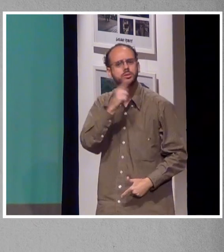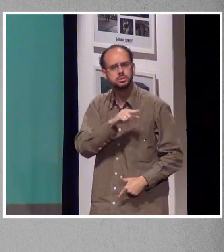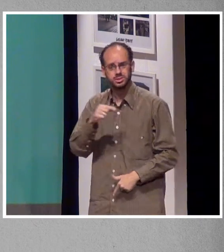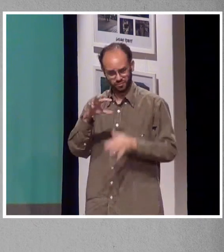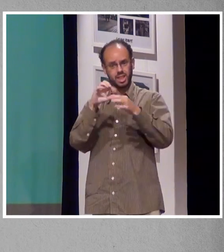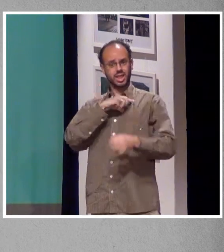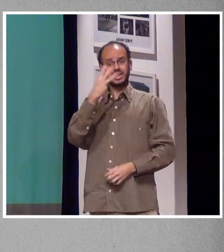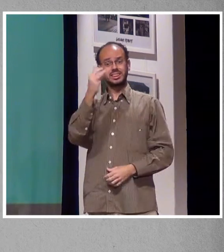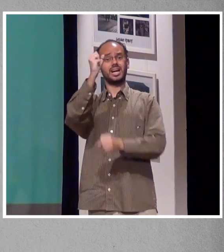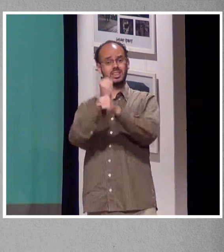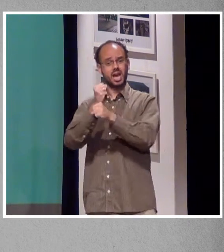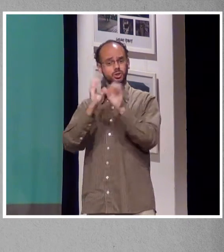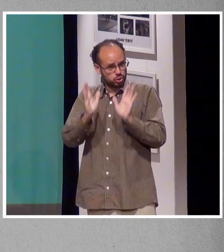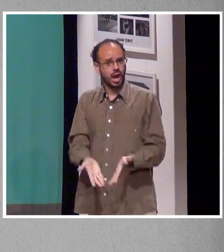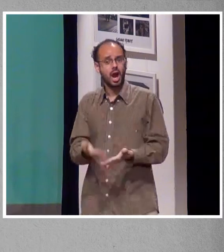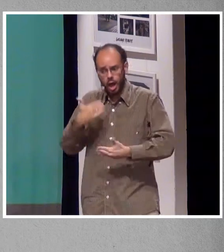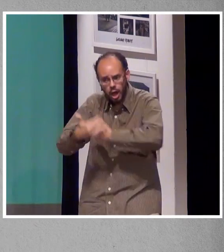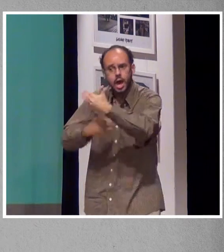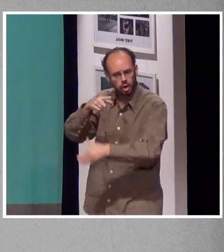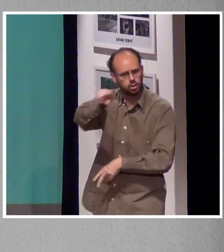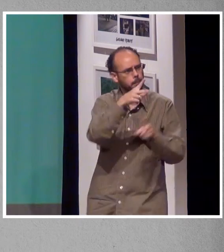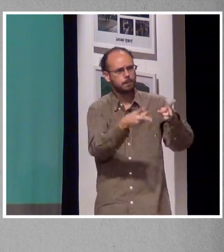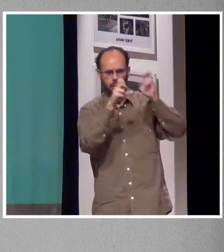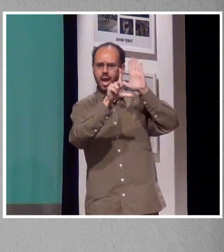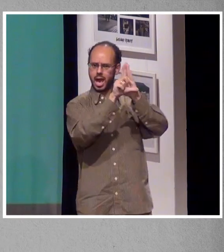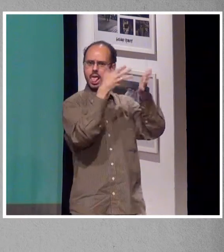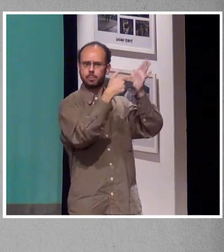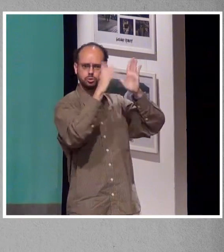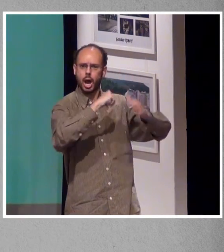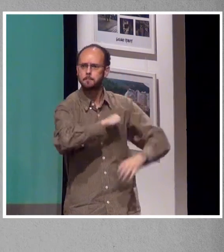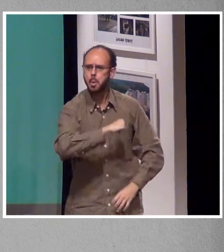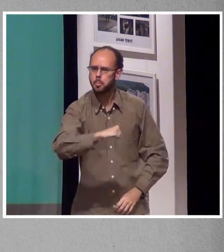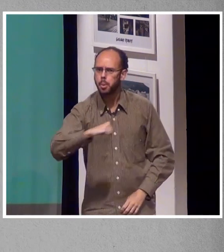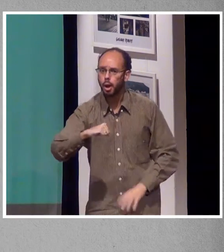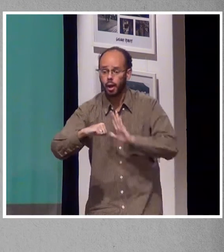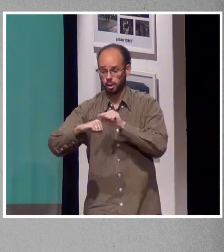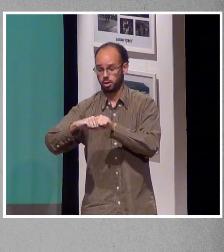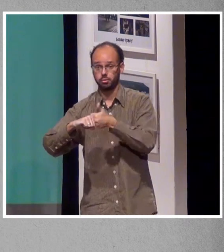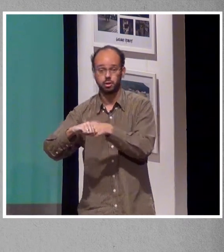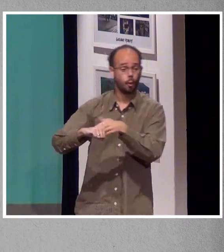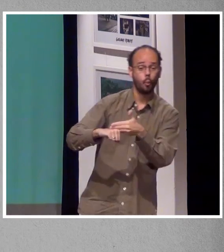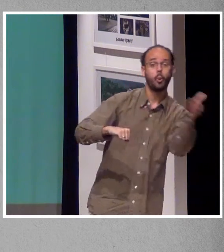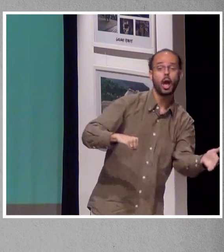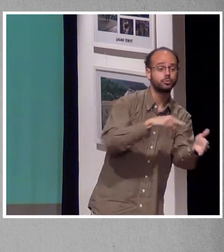nos voluntariarmos, porque daqui a alguns anos,